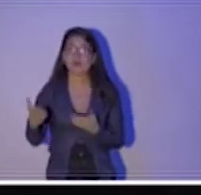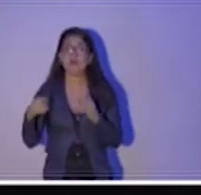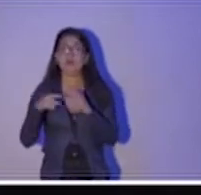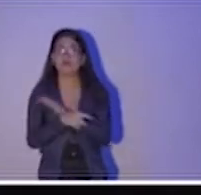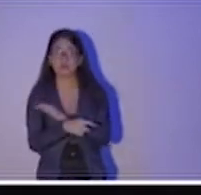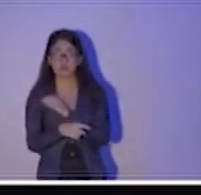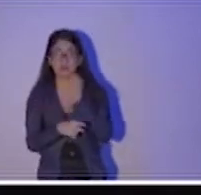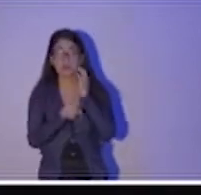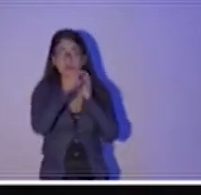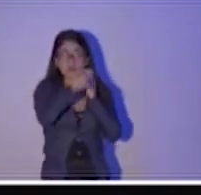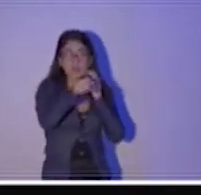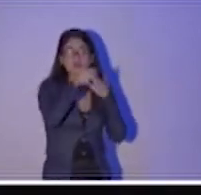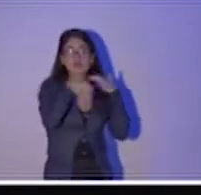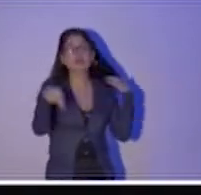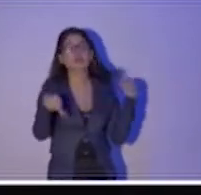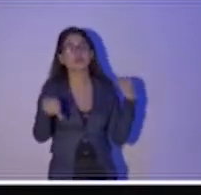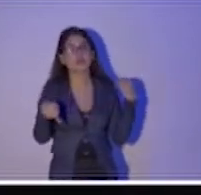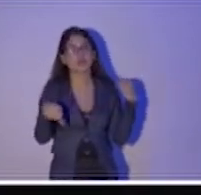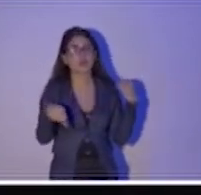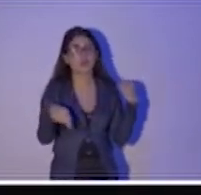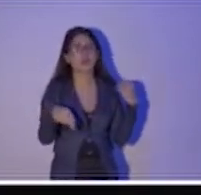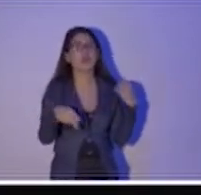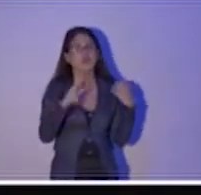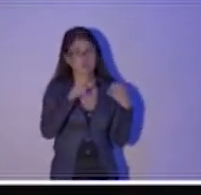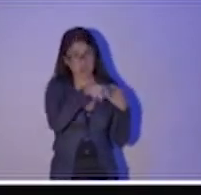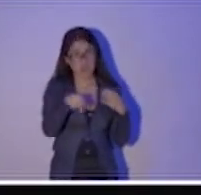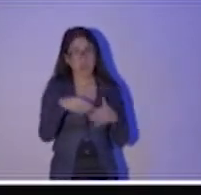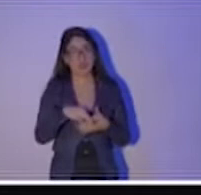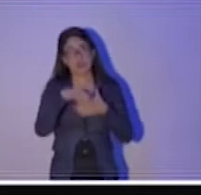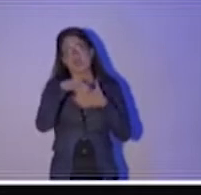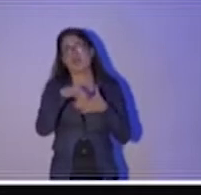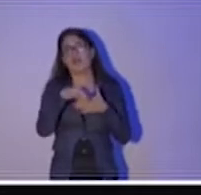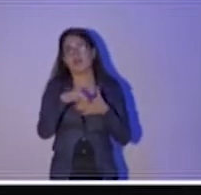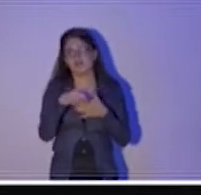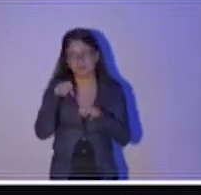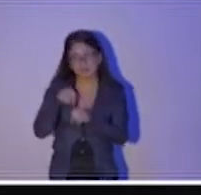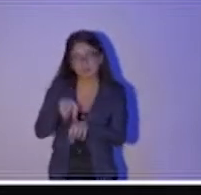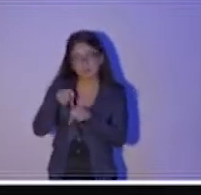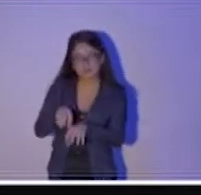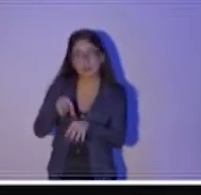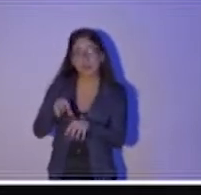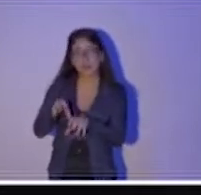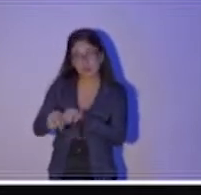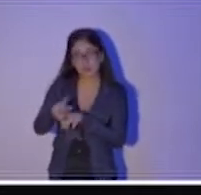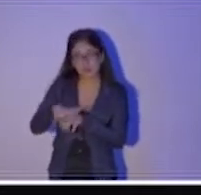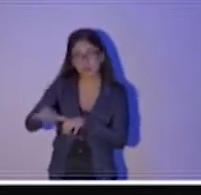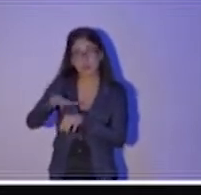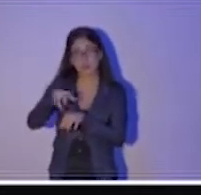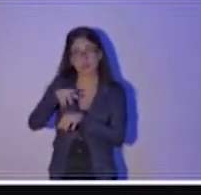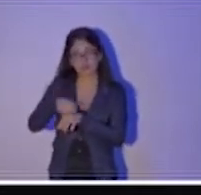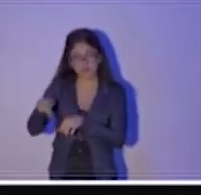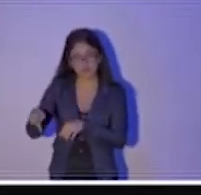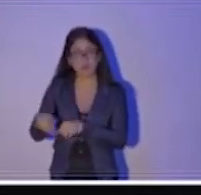Você é professora, formadora de professores, apoiou várias gestões estaduais aí ao longo da